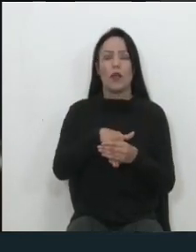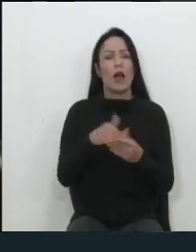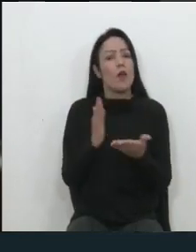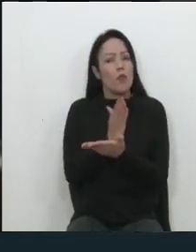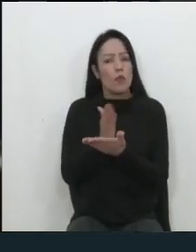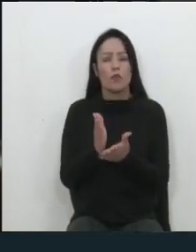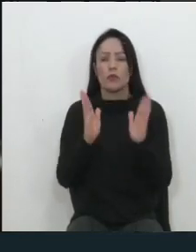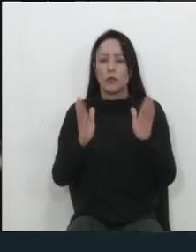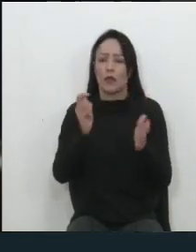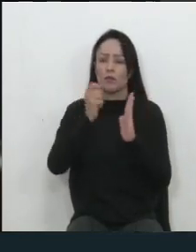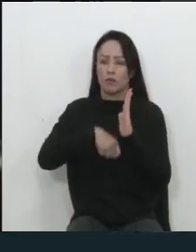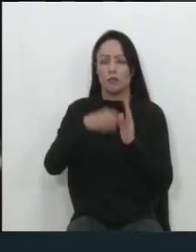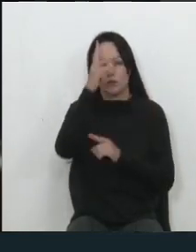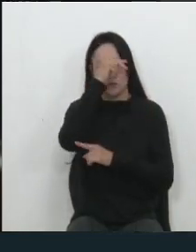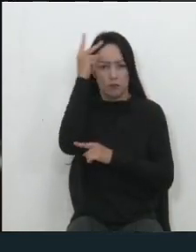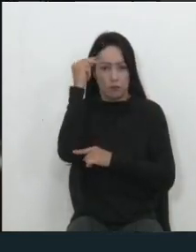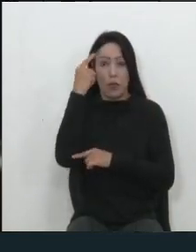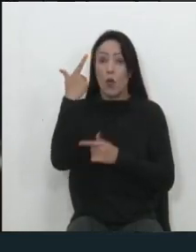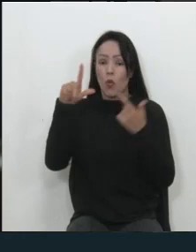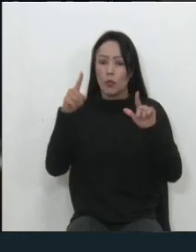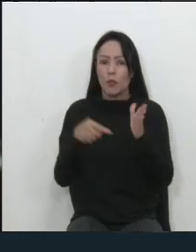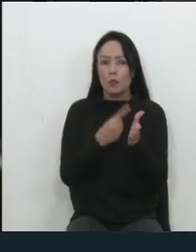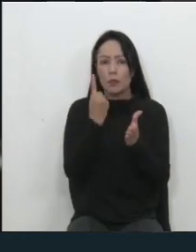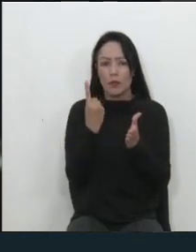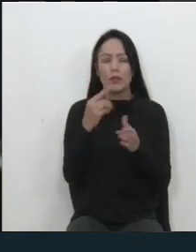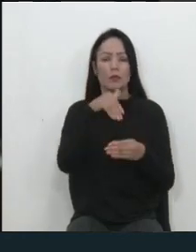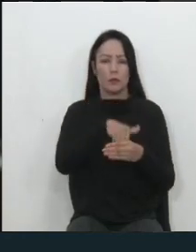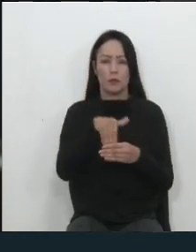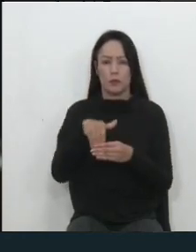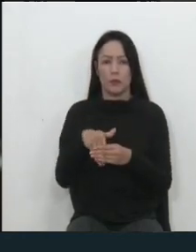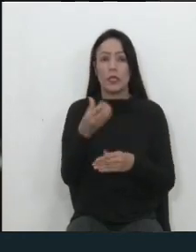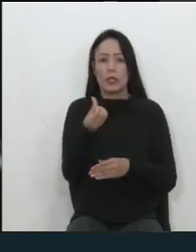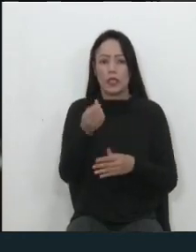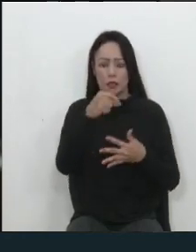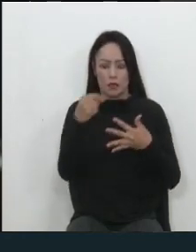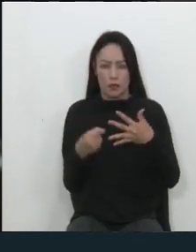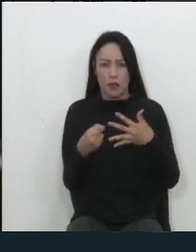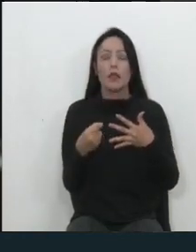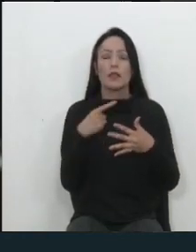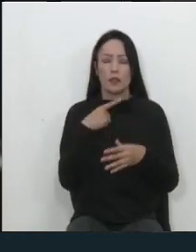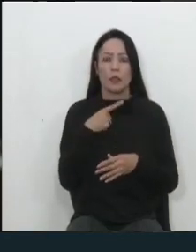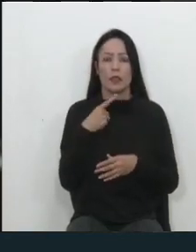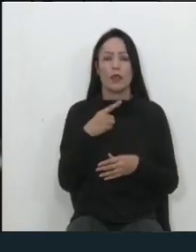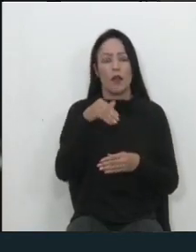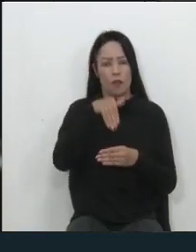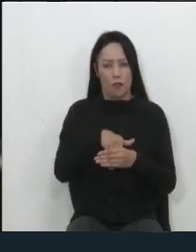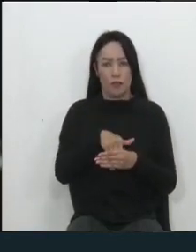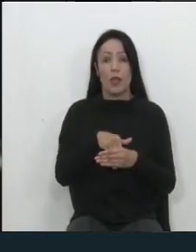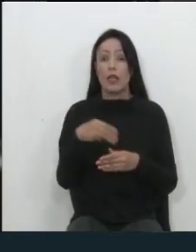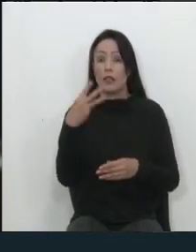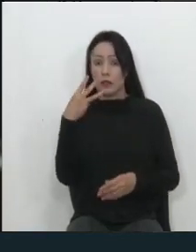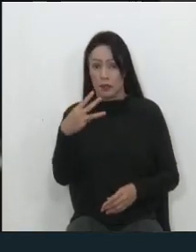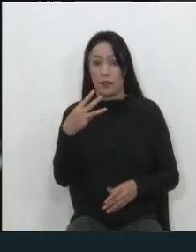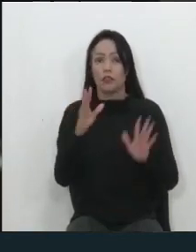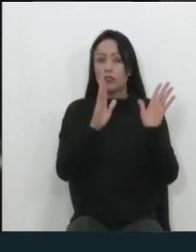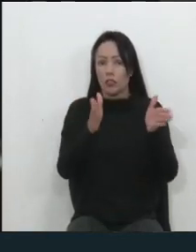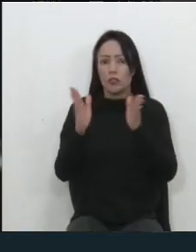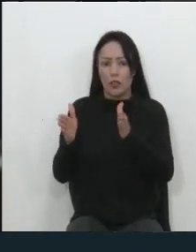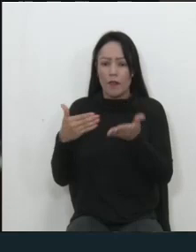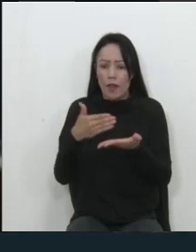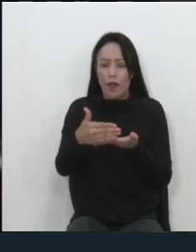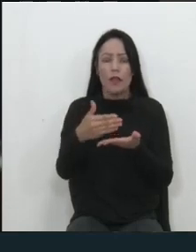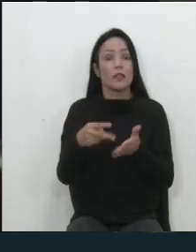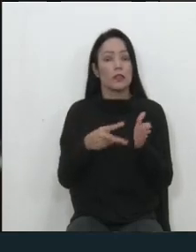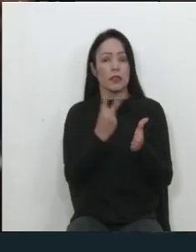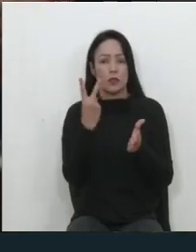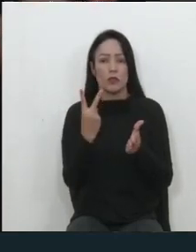prefeito, outros ainda para serem votados em primeiro turno, são 6 itens no total aptos à votação. 3 deles aí já estão para serem votados em segunda